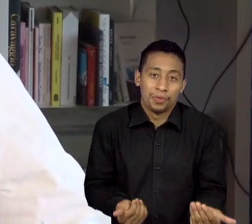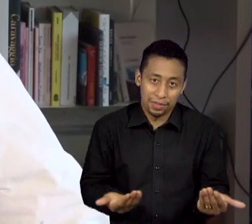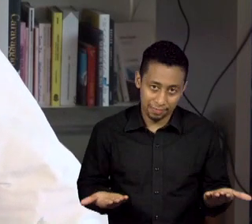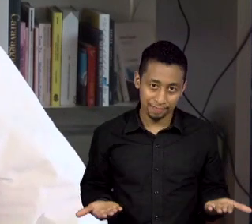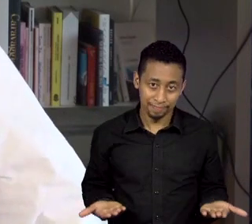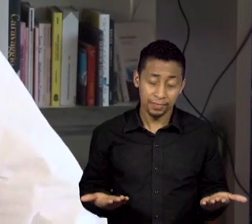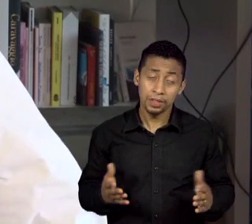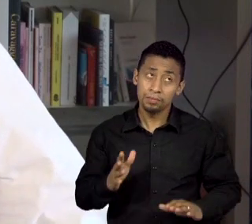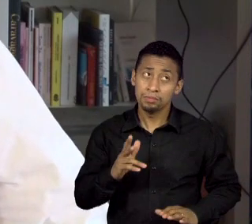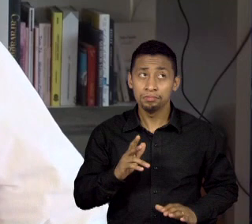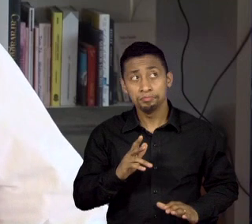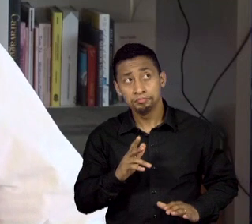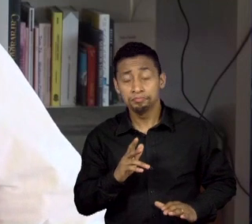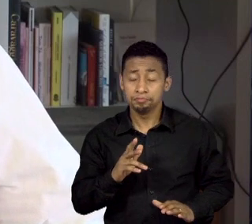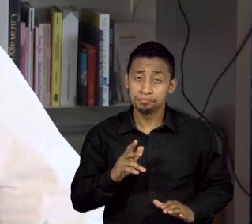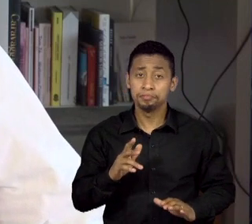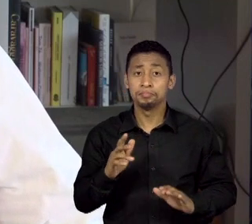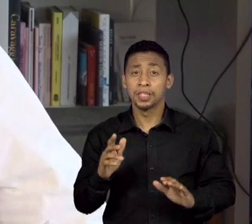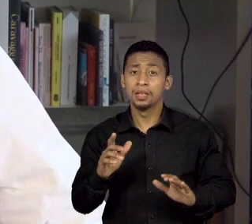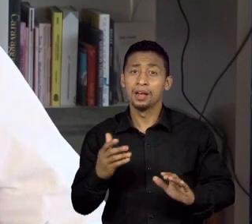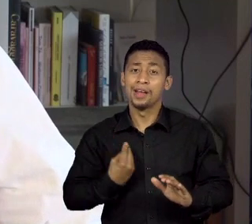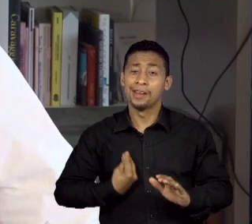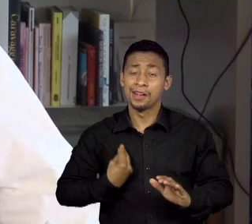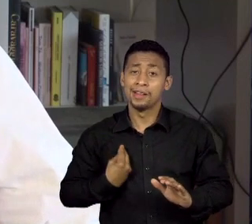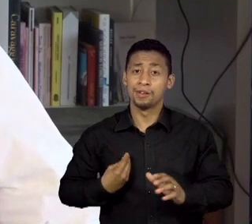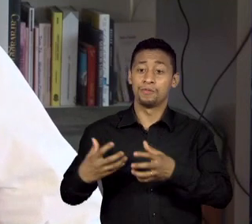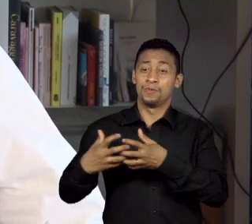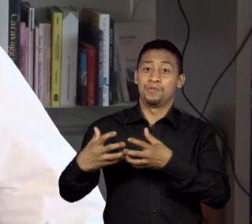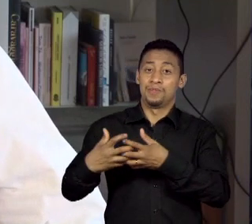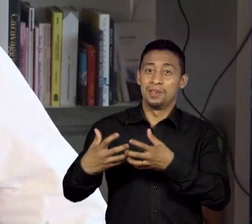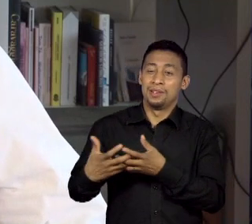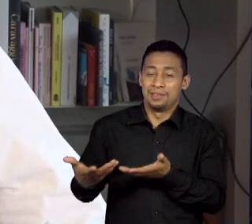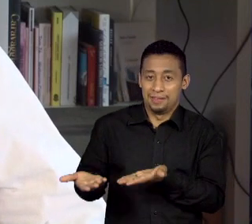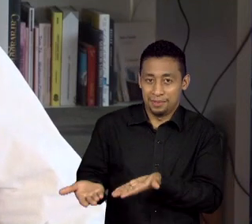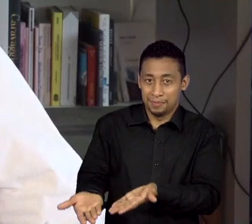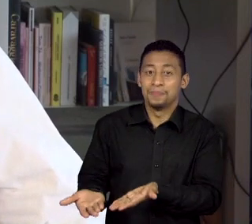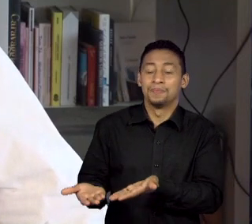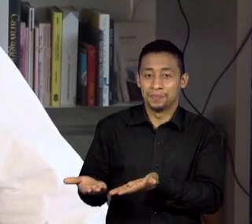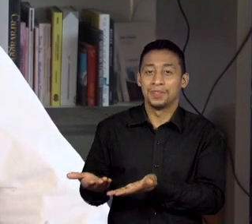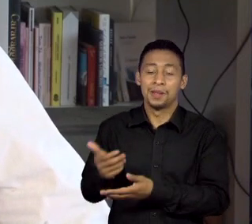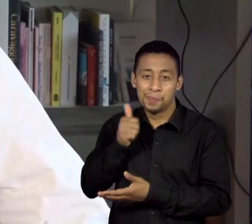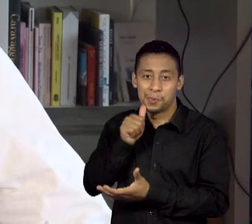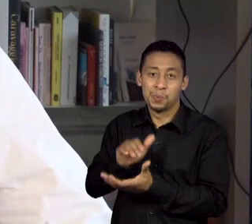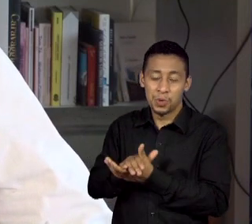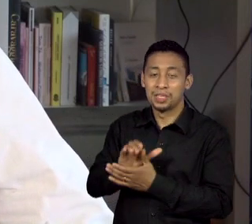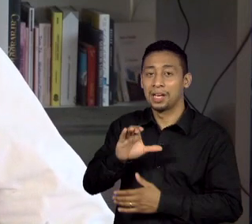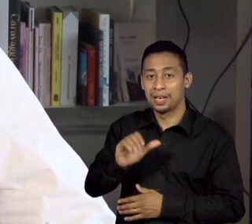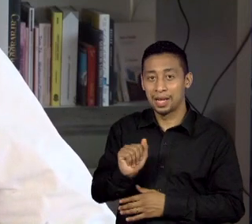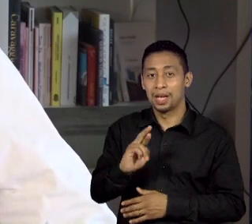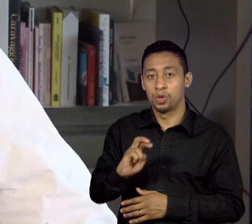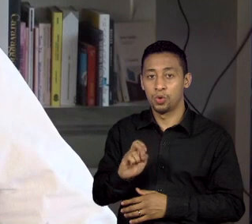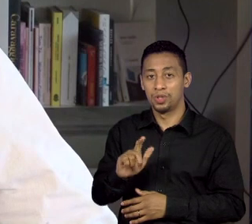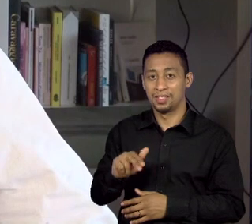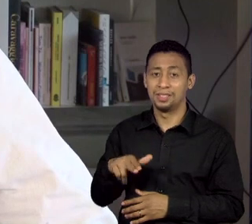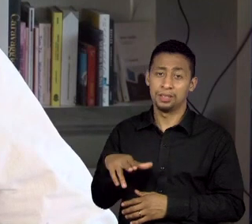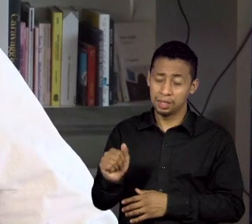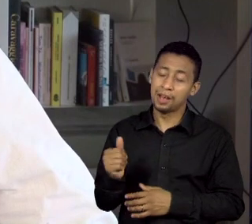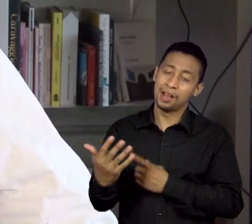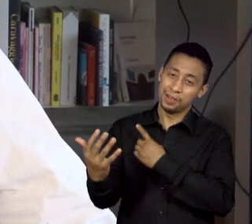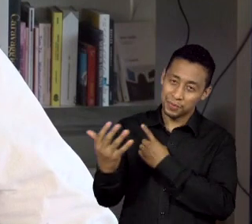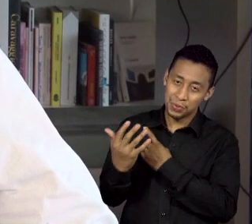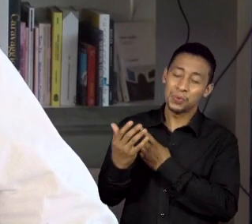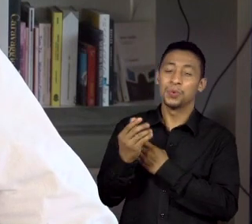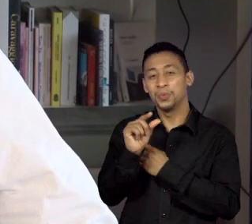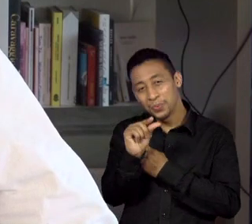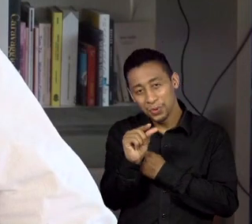Acho que sim, a vivência com a Carolina, mas assim, não era uma questão muito na nossa